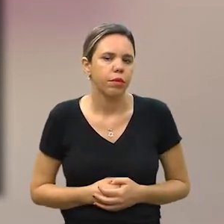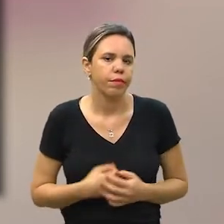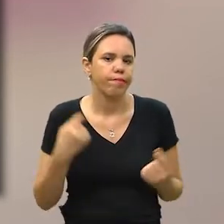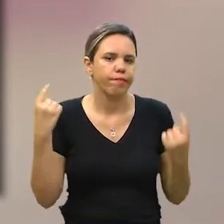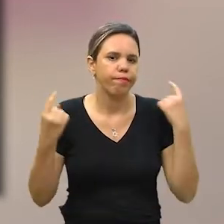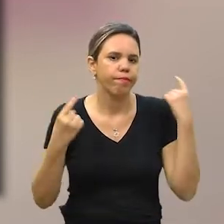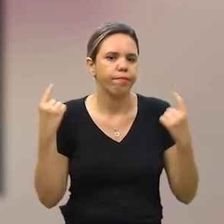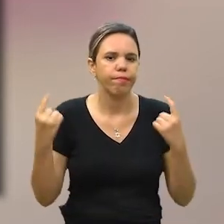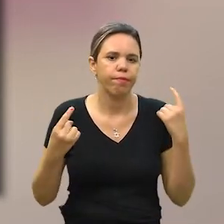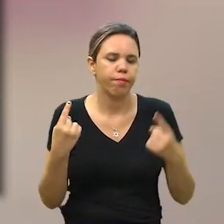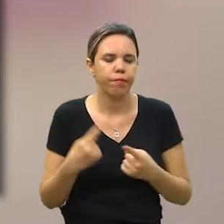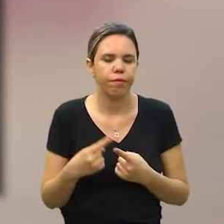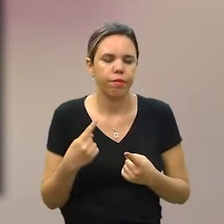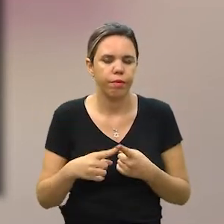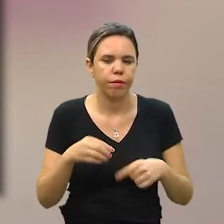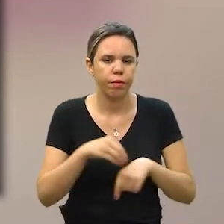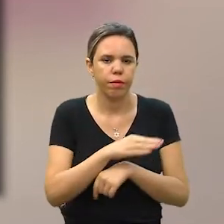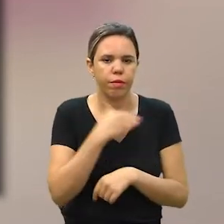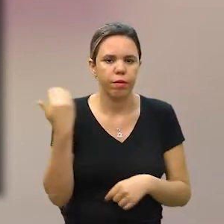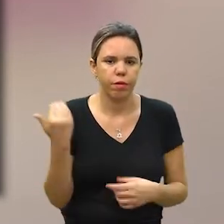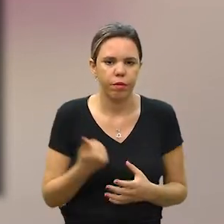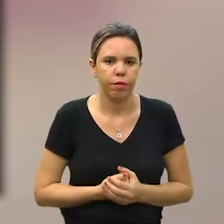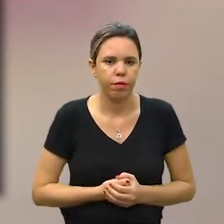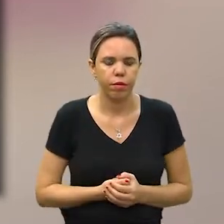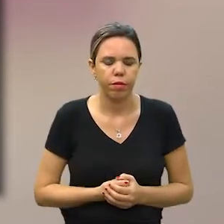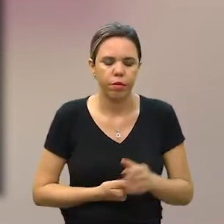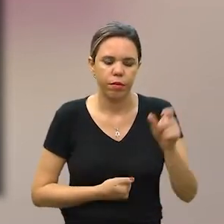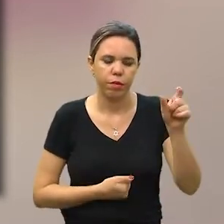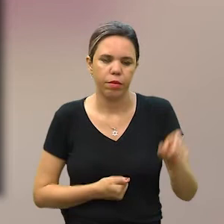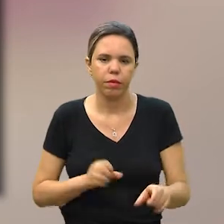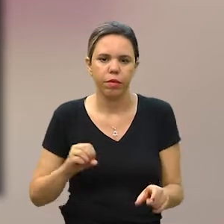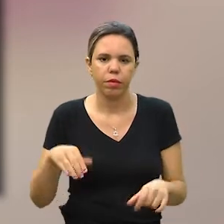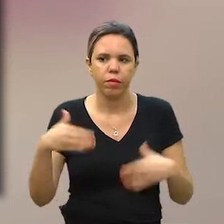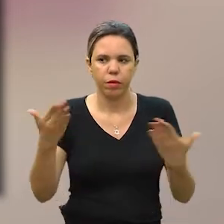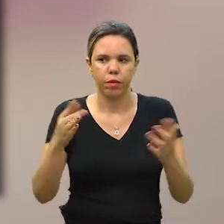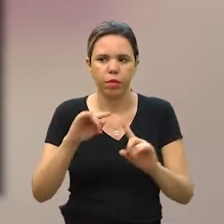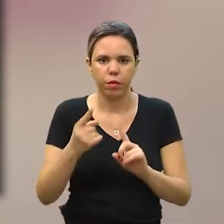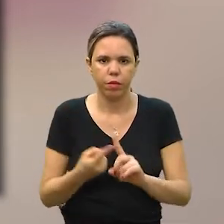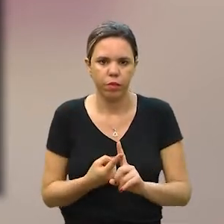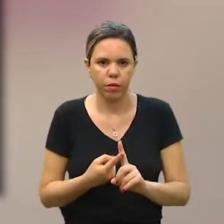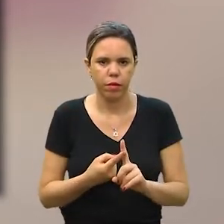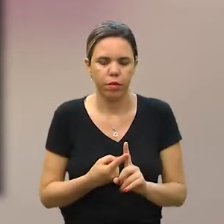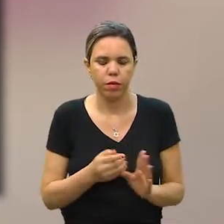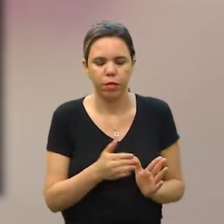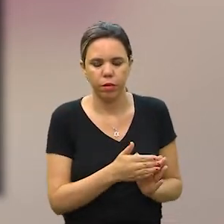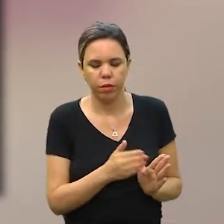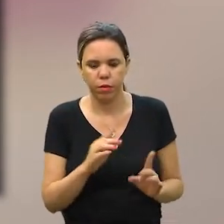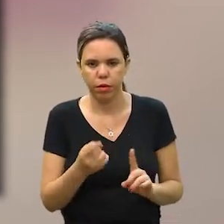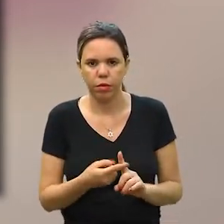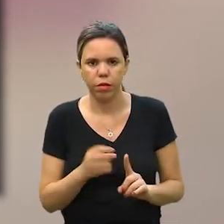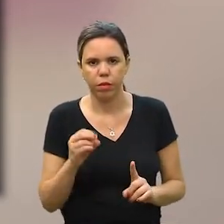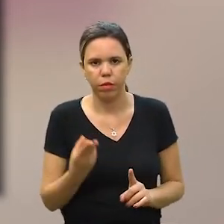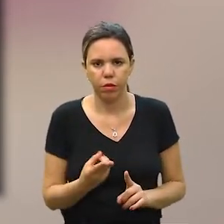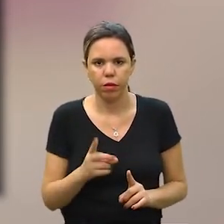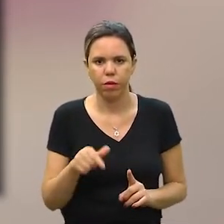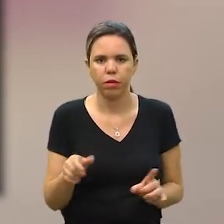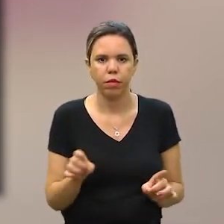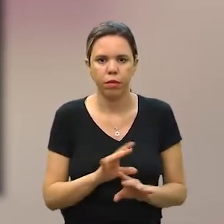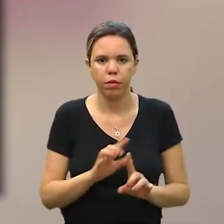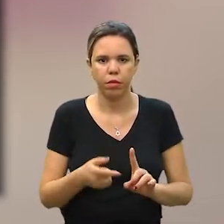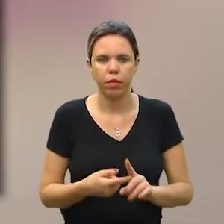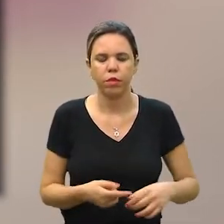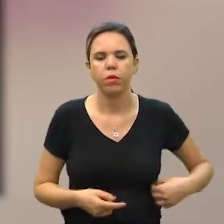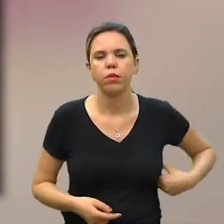muito preocupante porque ela leva ao óbito da paciente ou fora da gravidez e na gestação ou no